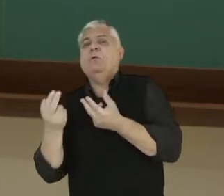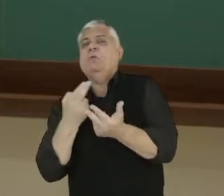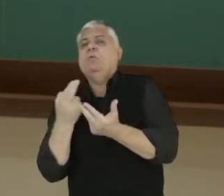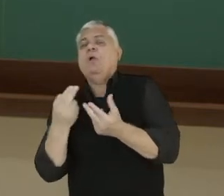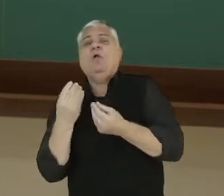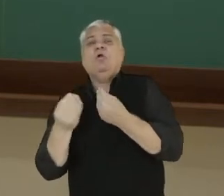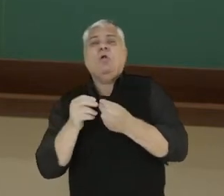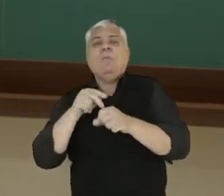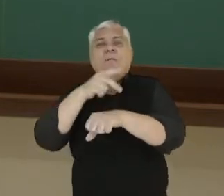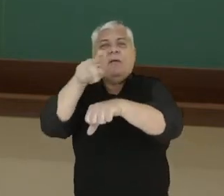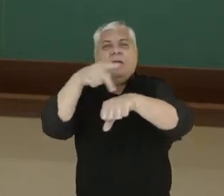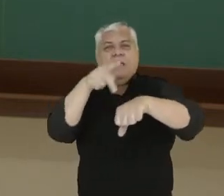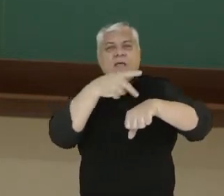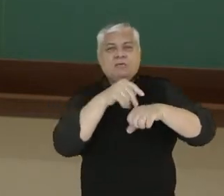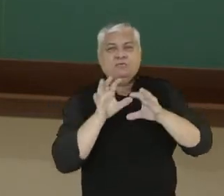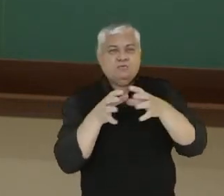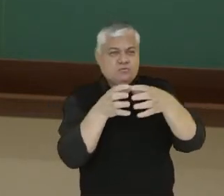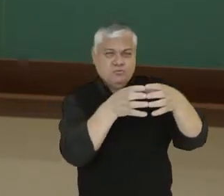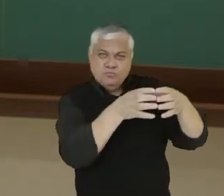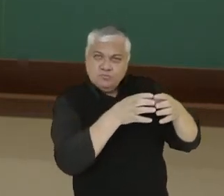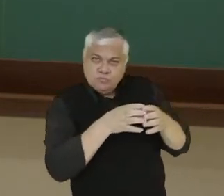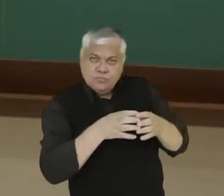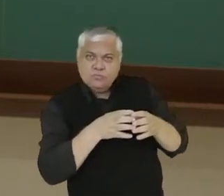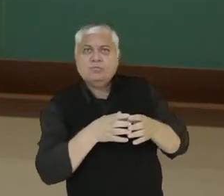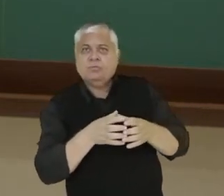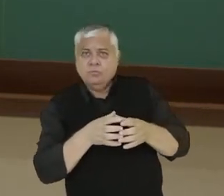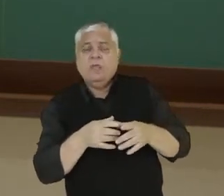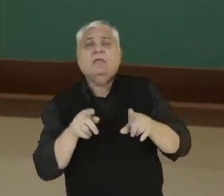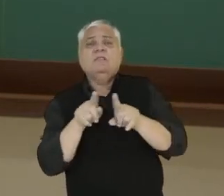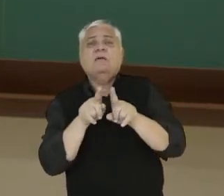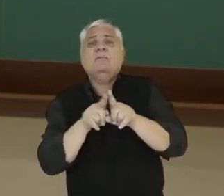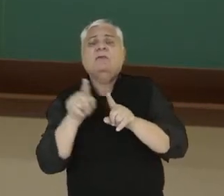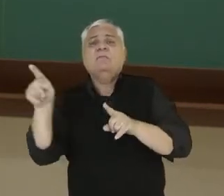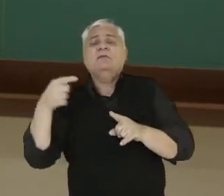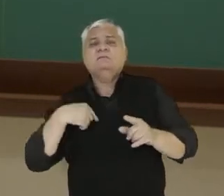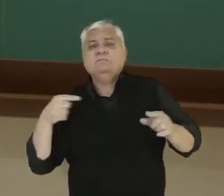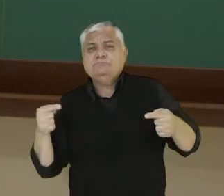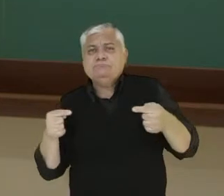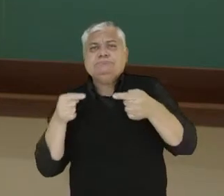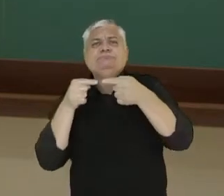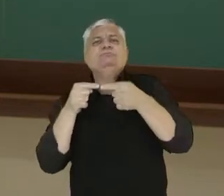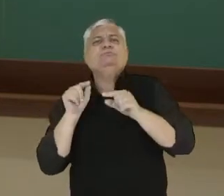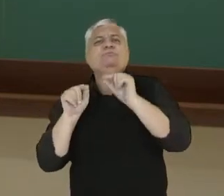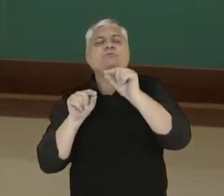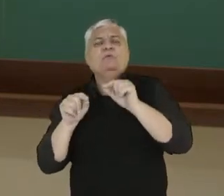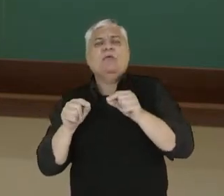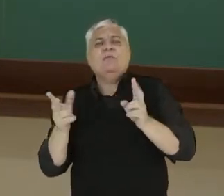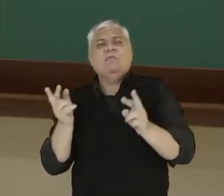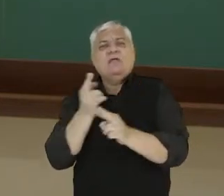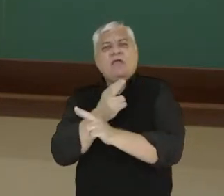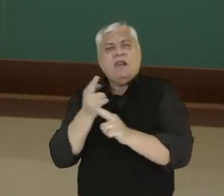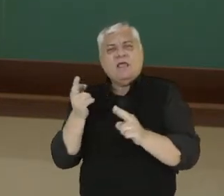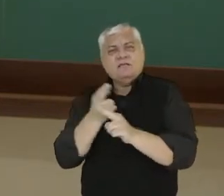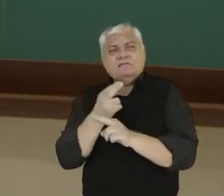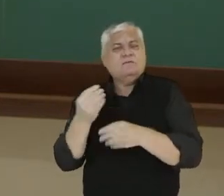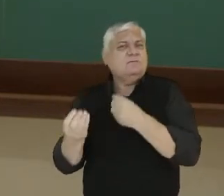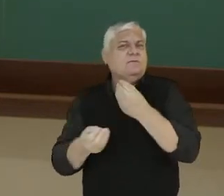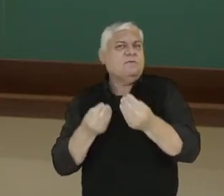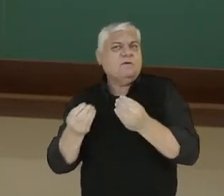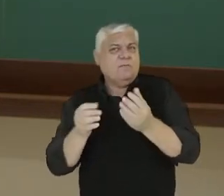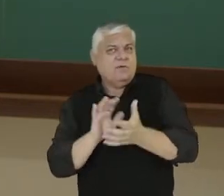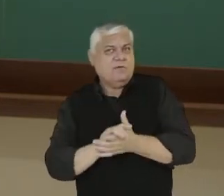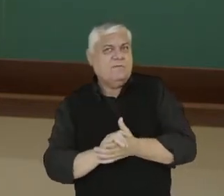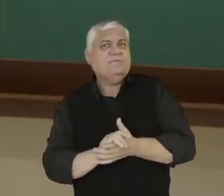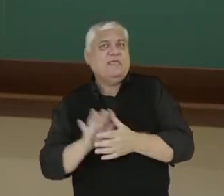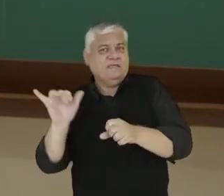com determinados grupos de países e a finalidade dessa relação estabelecida ou